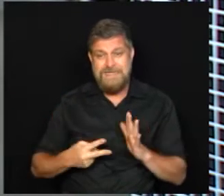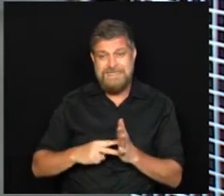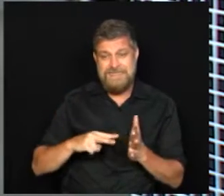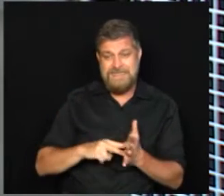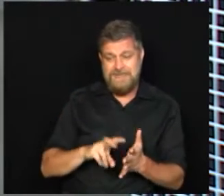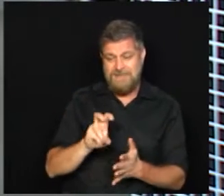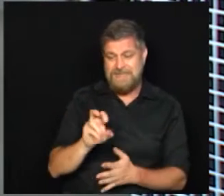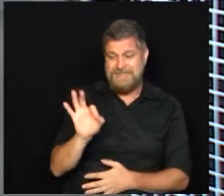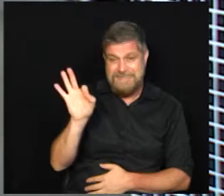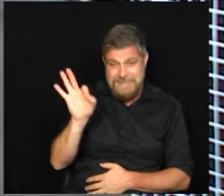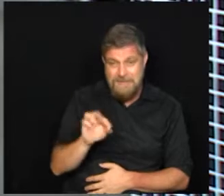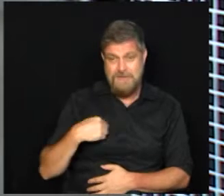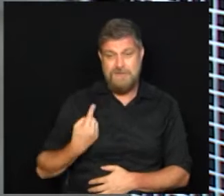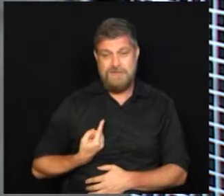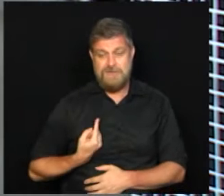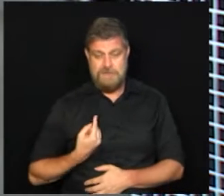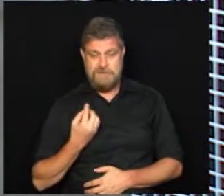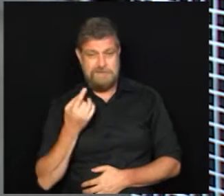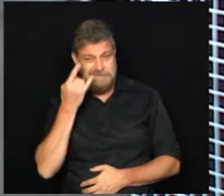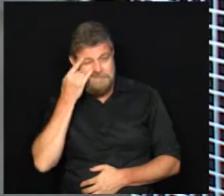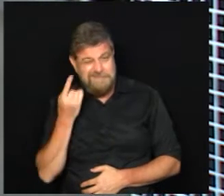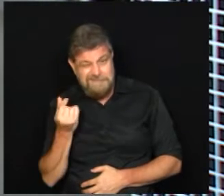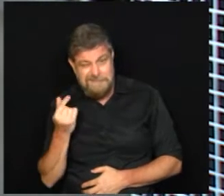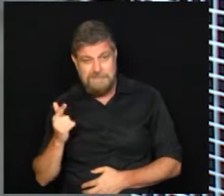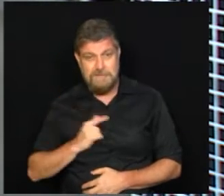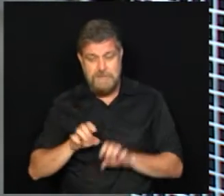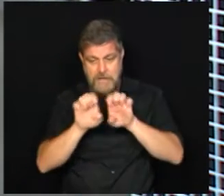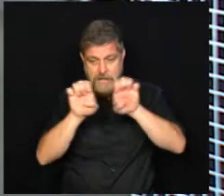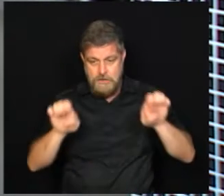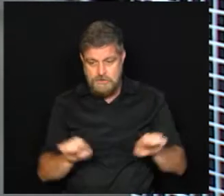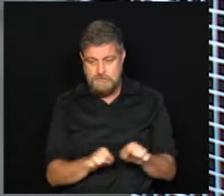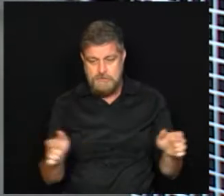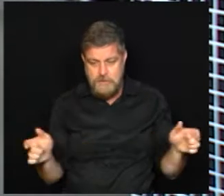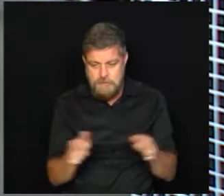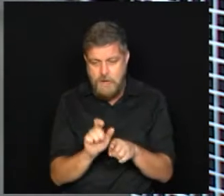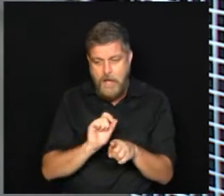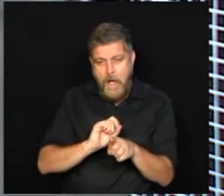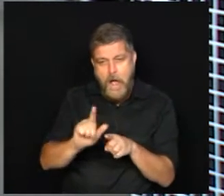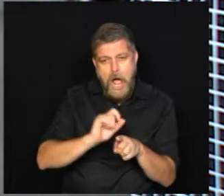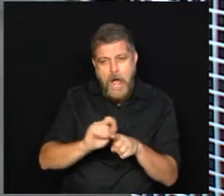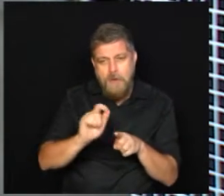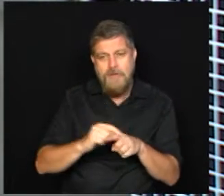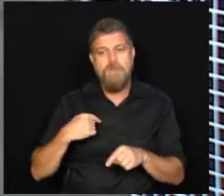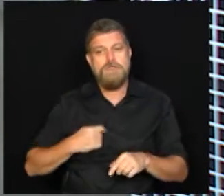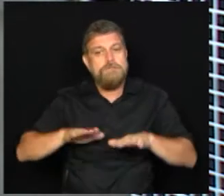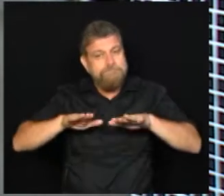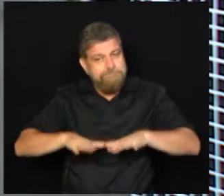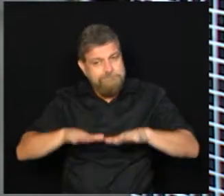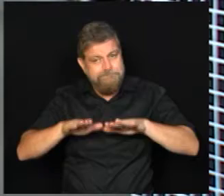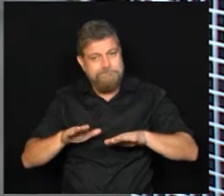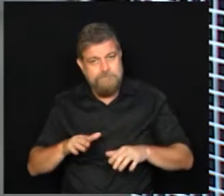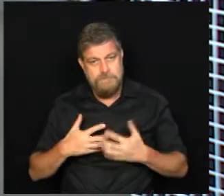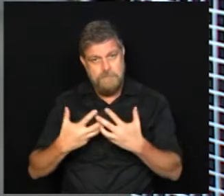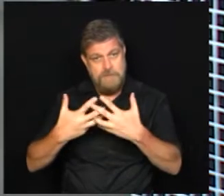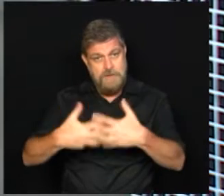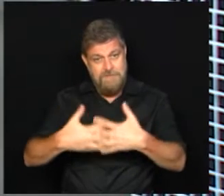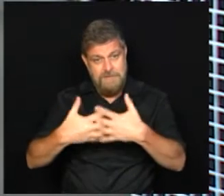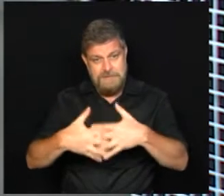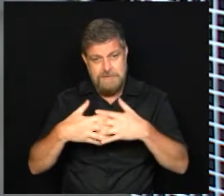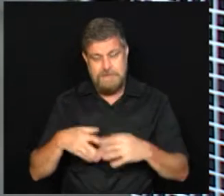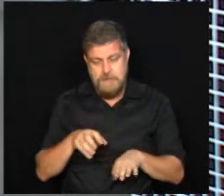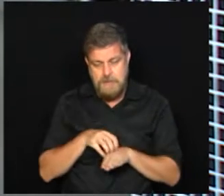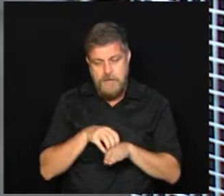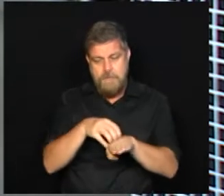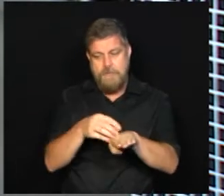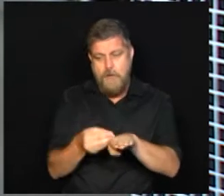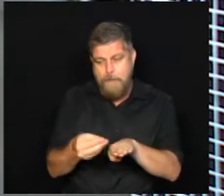cerca de cinquenta por cento do nosso faturamento tempo um diminuição de estrutura com diminuição de aluguel a gente consegue ficar de pé essa é uma realidade tão